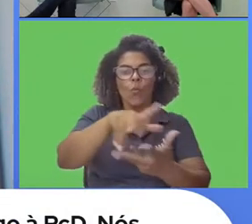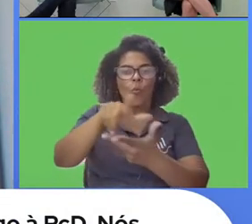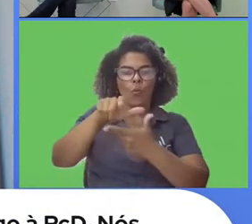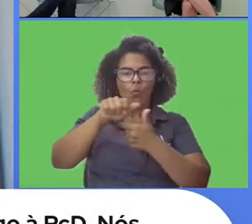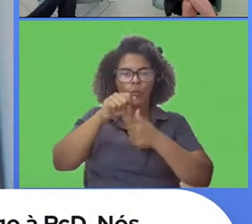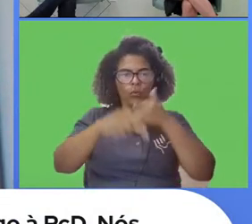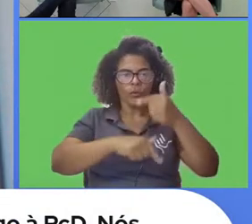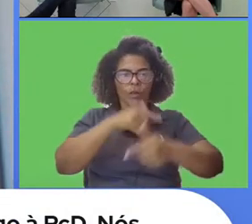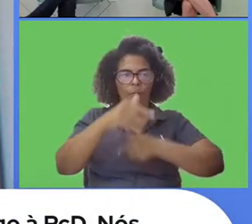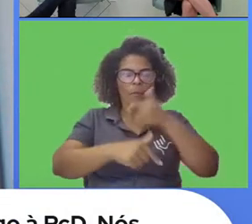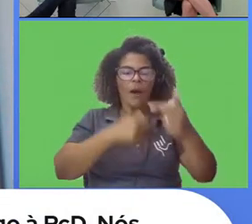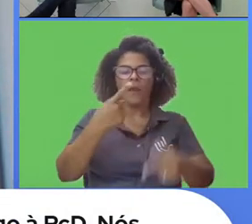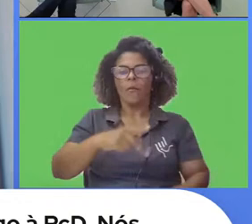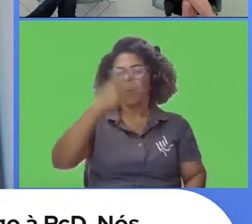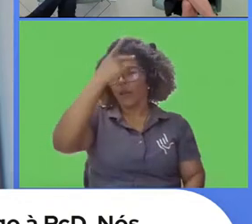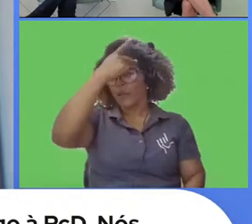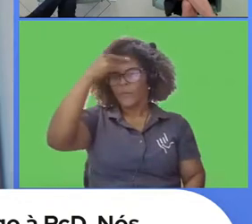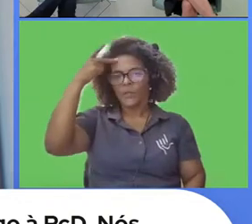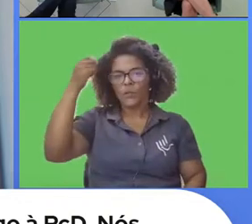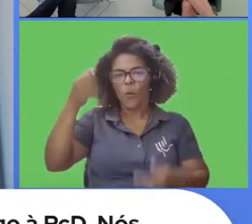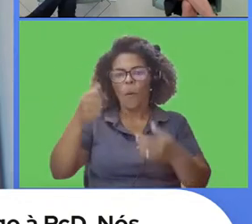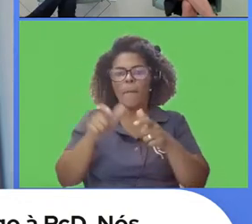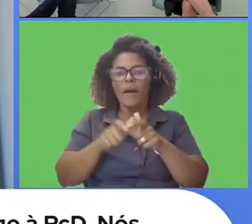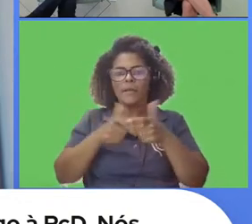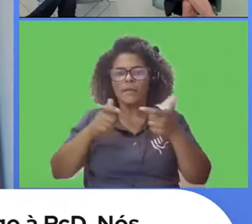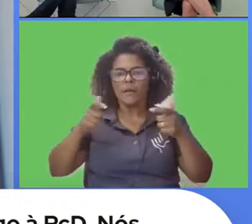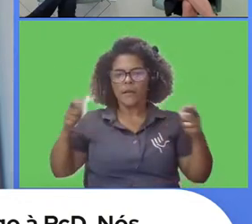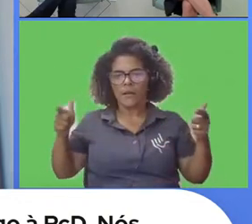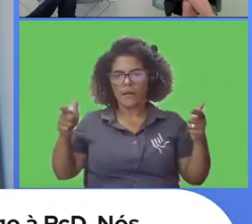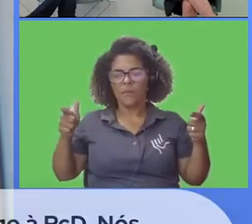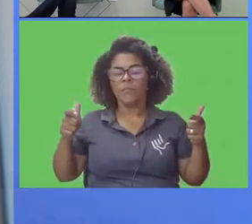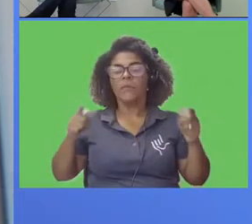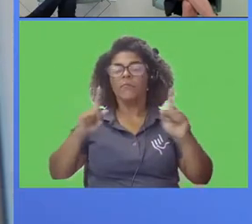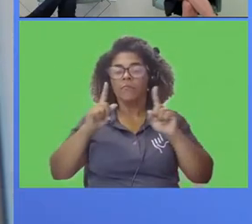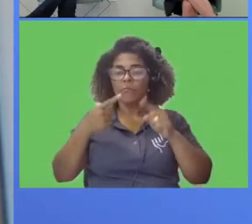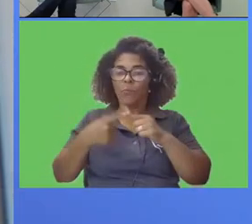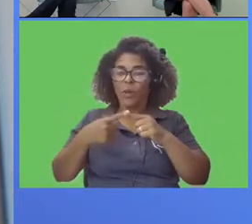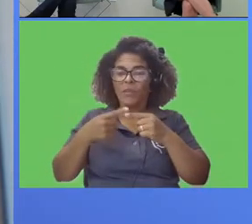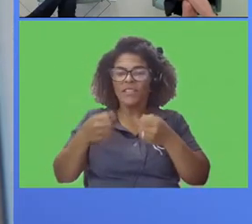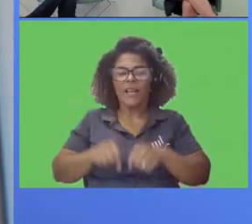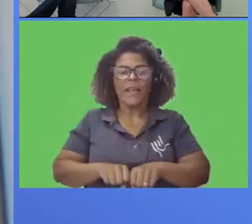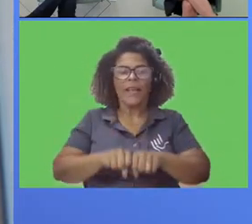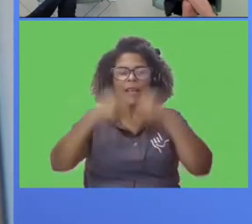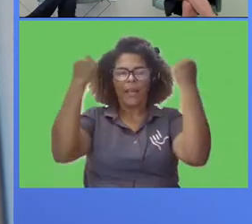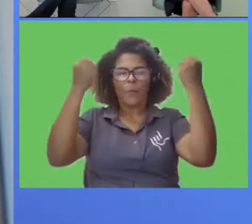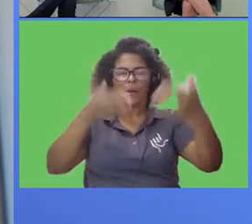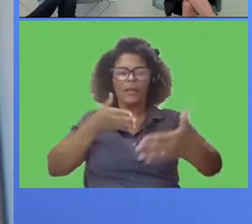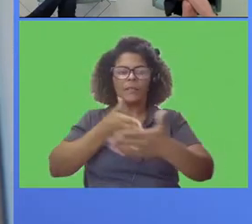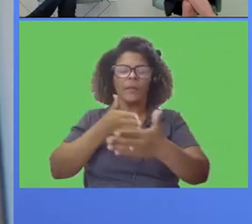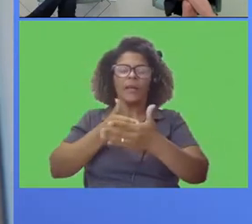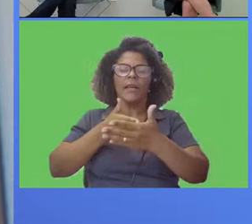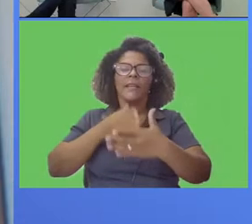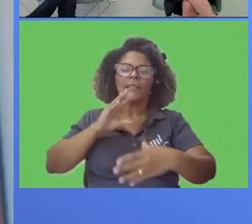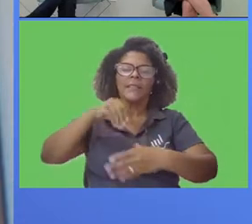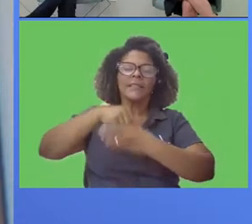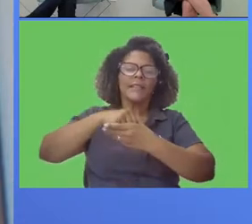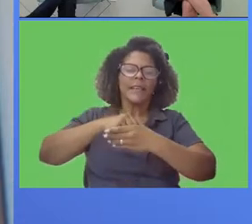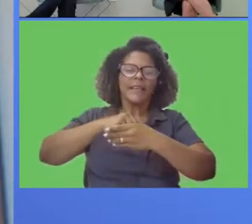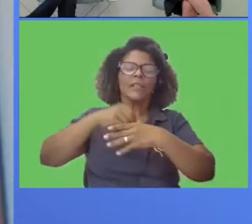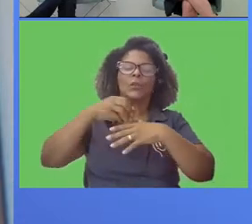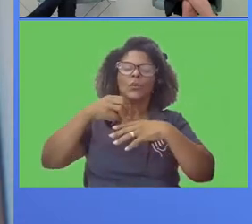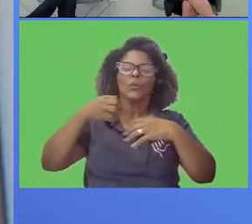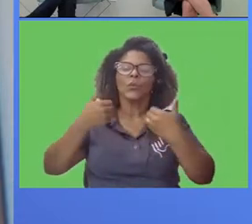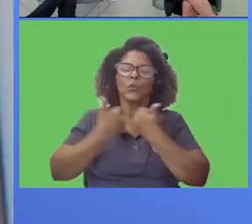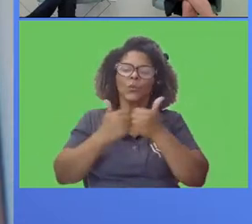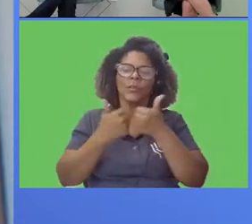concepção mais ampla de que é preciso também remover as barreiras nos transportes para se promover